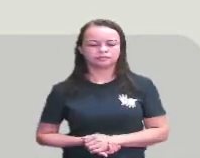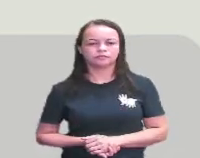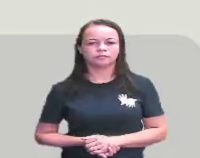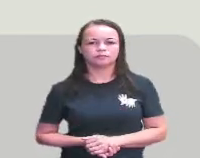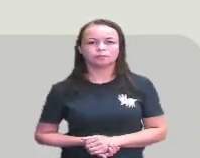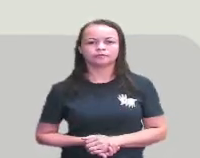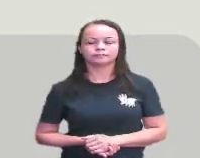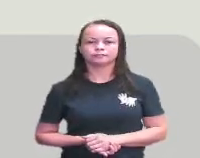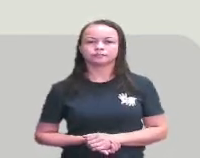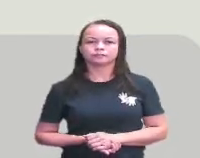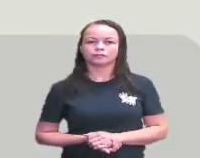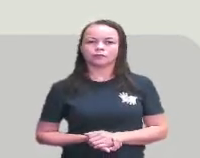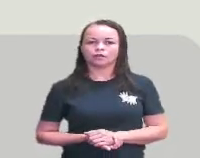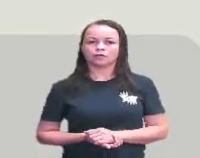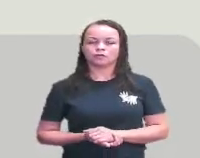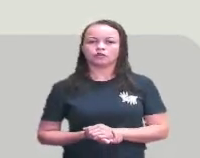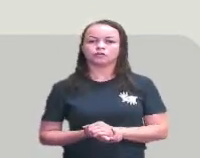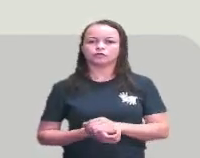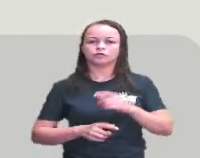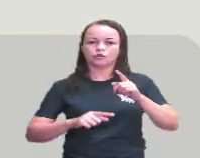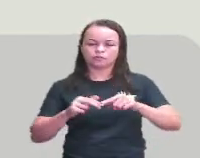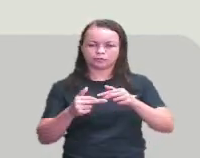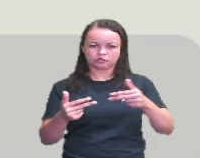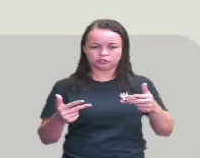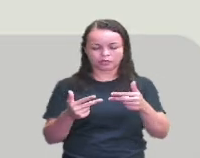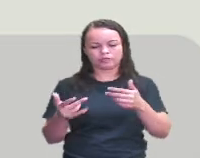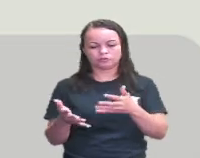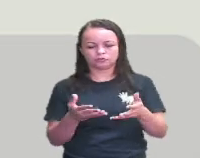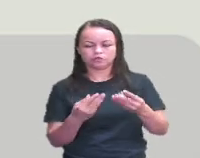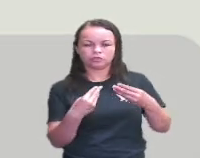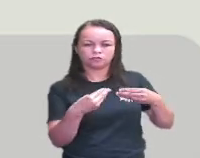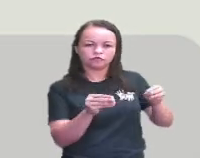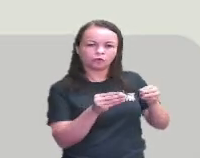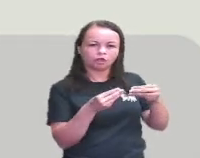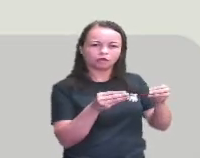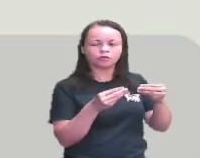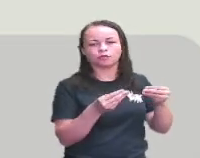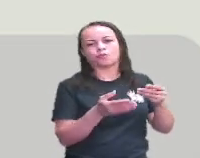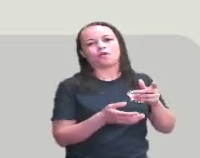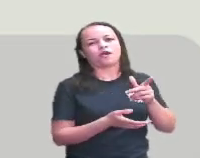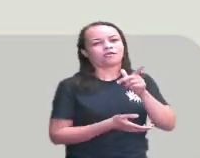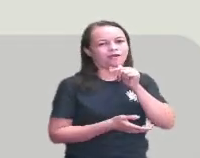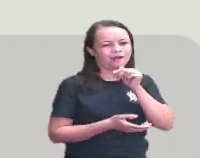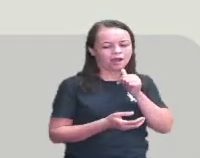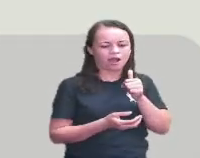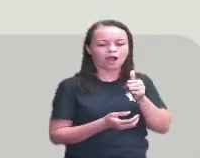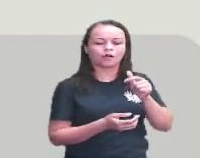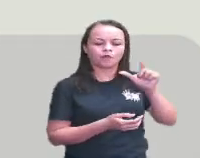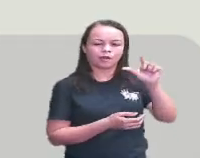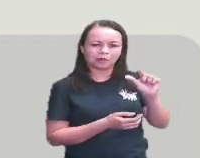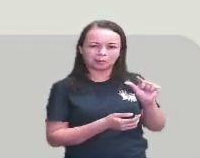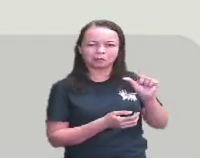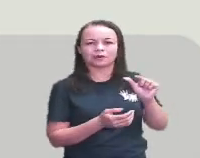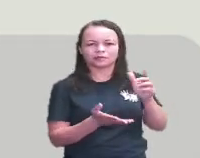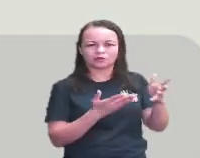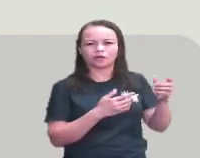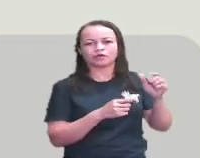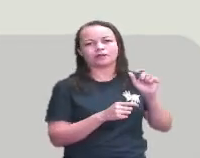Os objetos que flutuam na água são menos densos que o líquido, então a densidade dele é